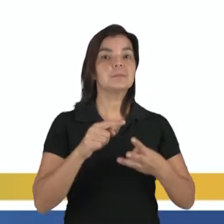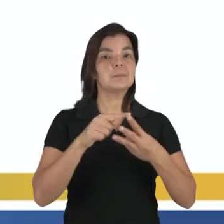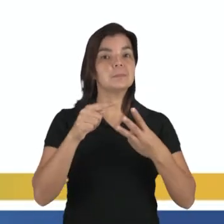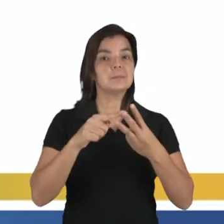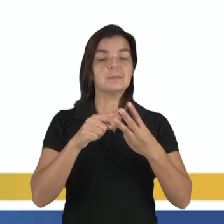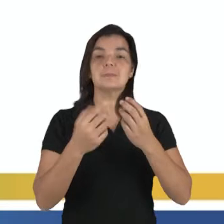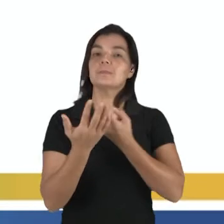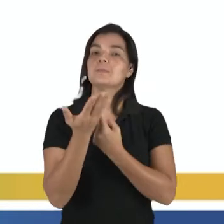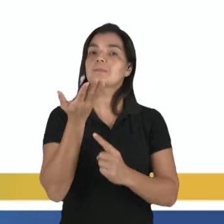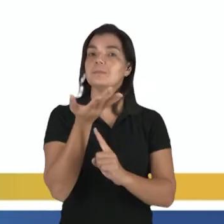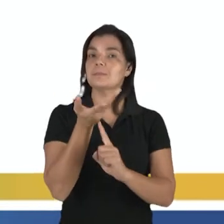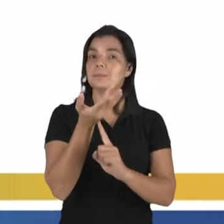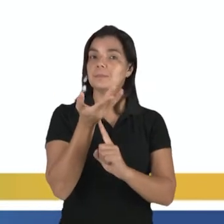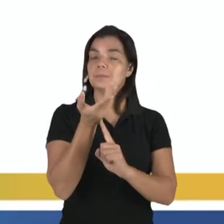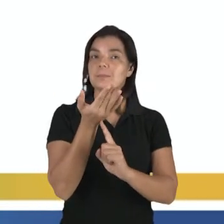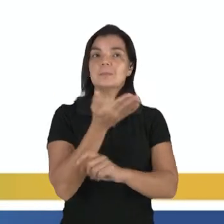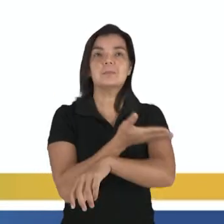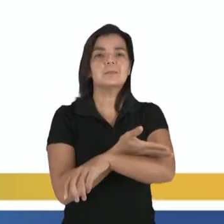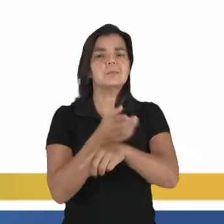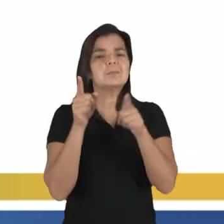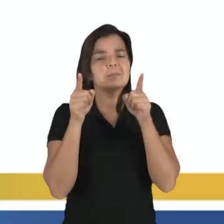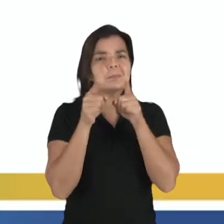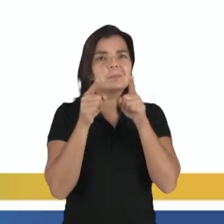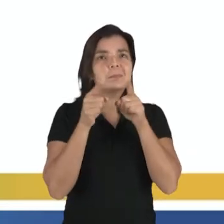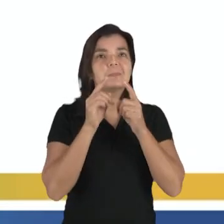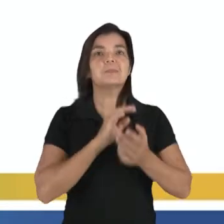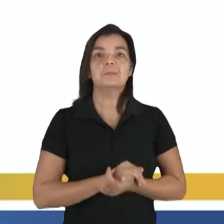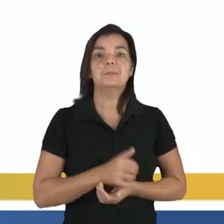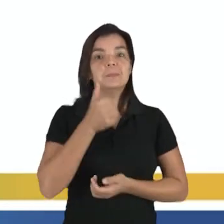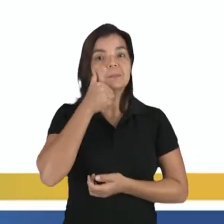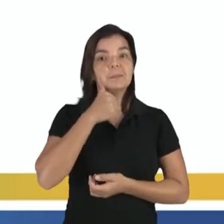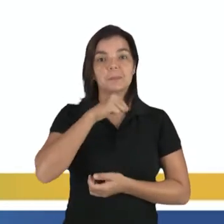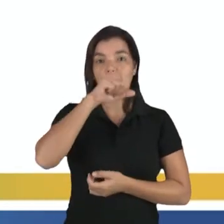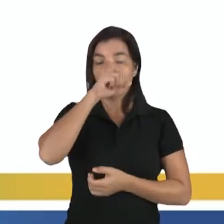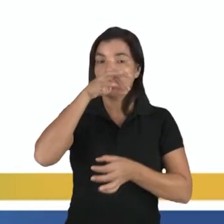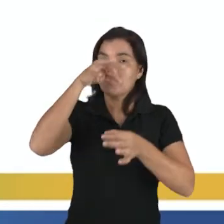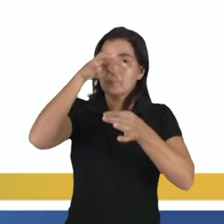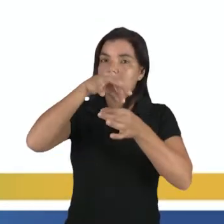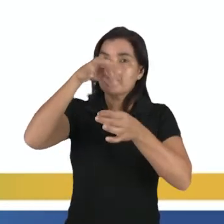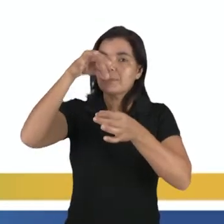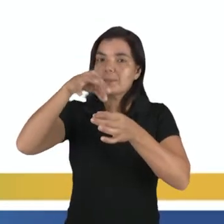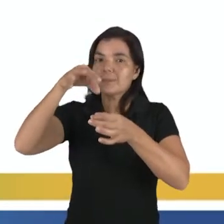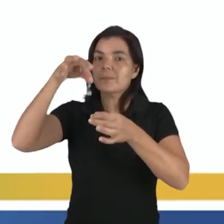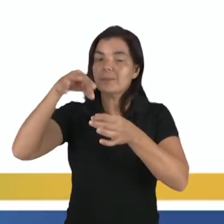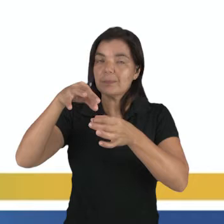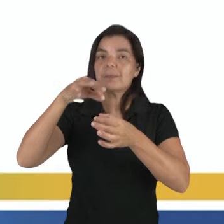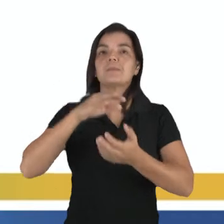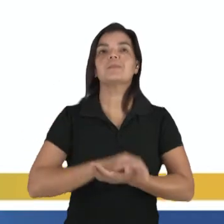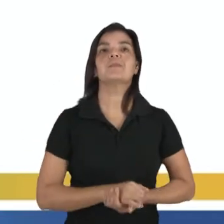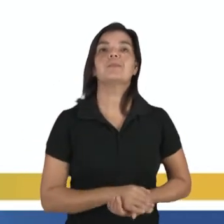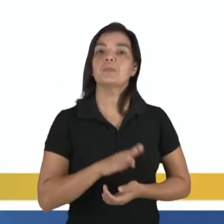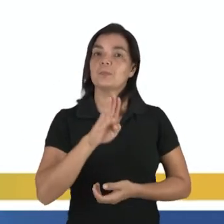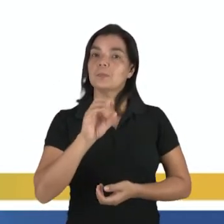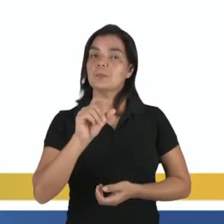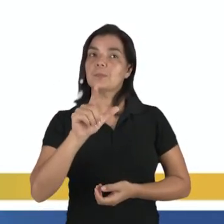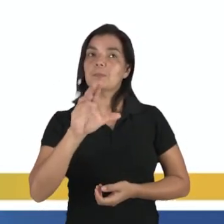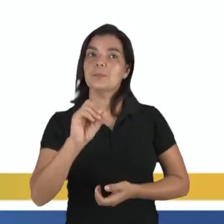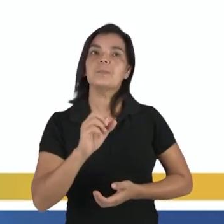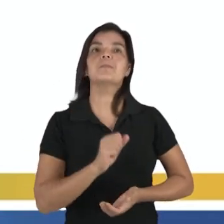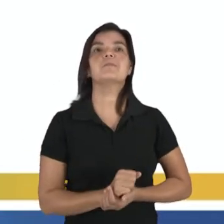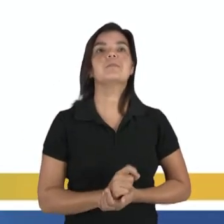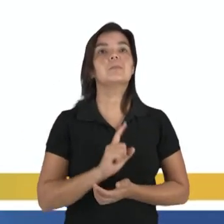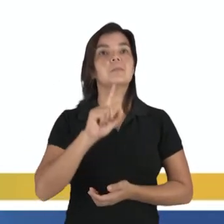São 3 velhinhas brancas, minúsculas, que a mãe espeta caprichosamente na fatia do bolo.